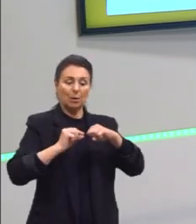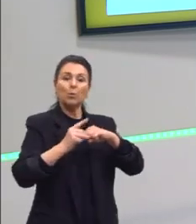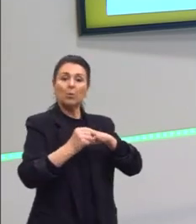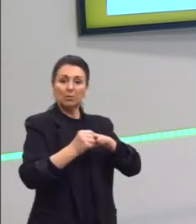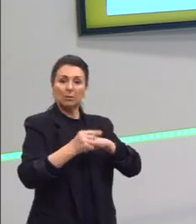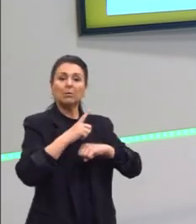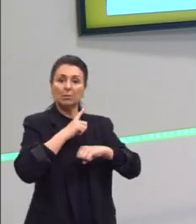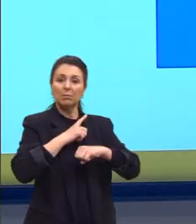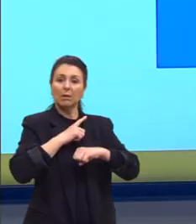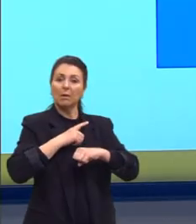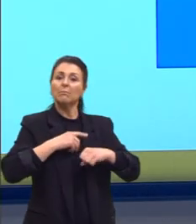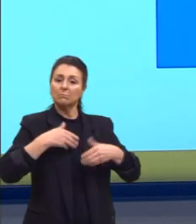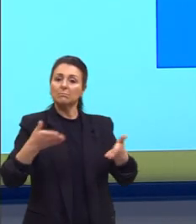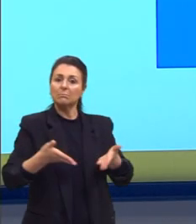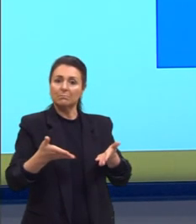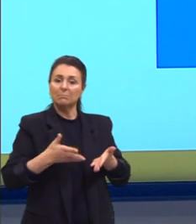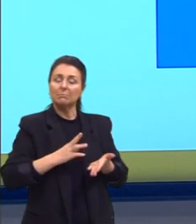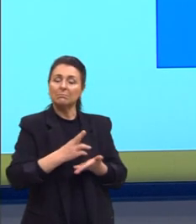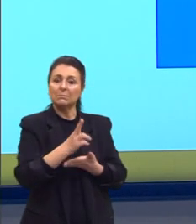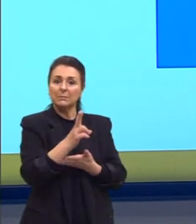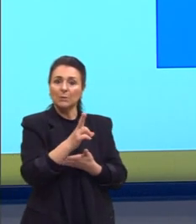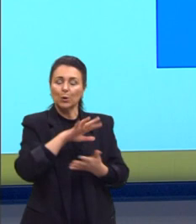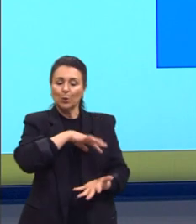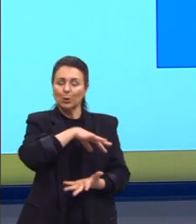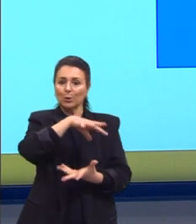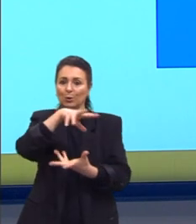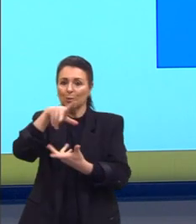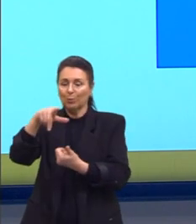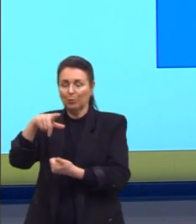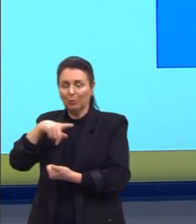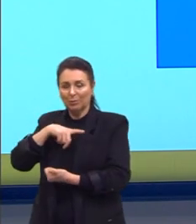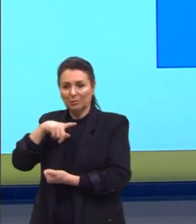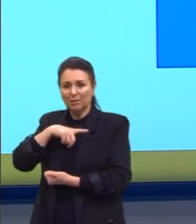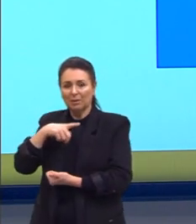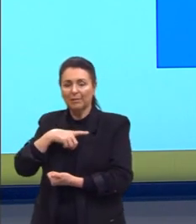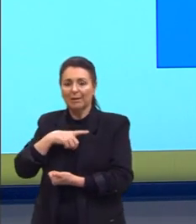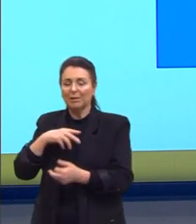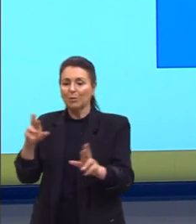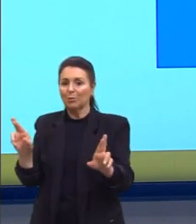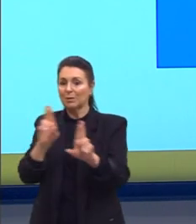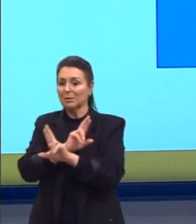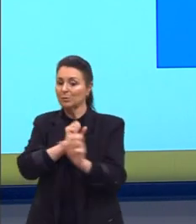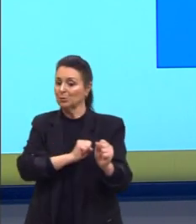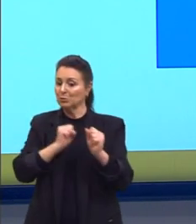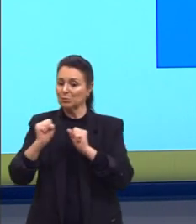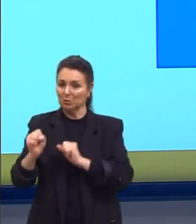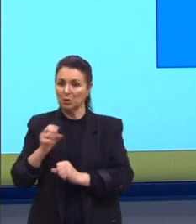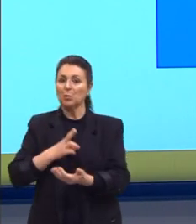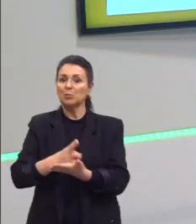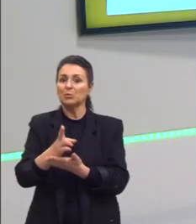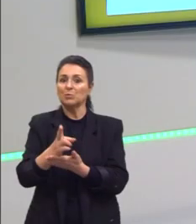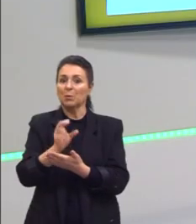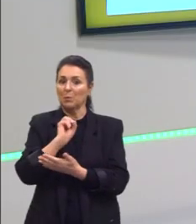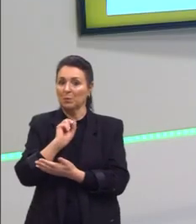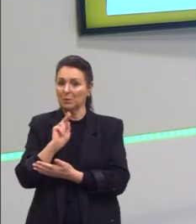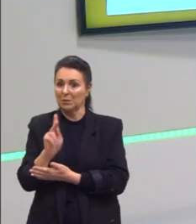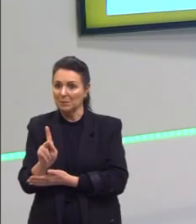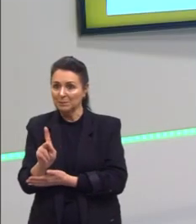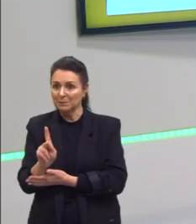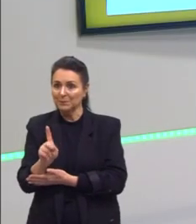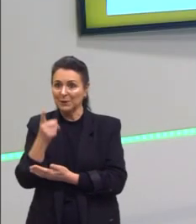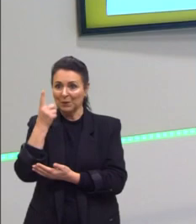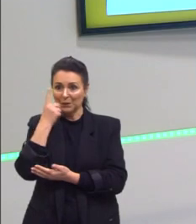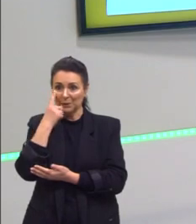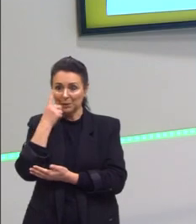sendo colocada no mundo inteiro tá tem aí as suas relações de poder ainda tá meninos e meninas Olha que